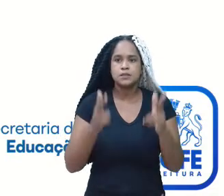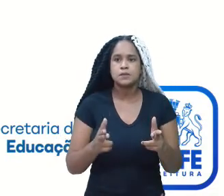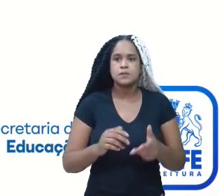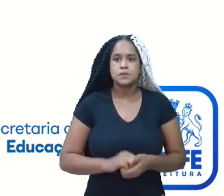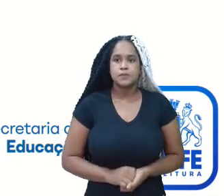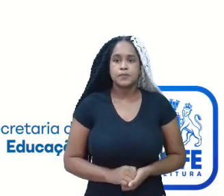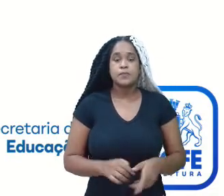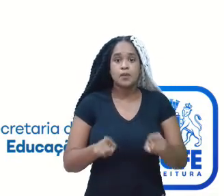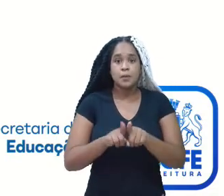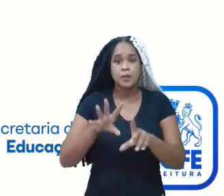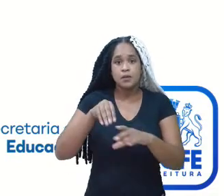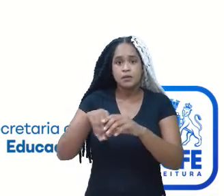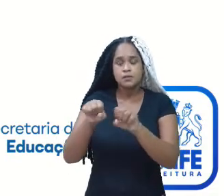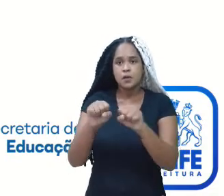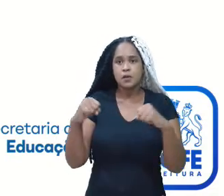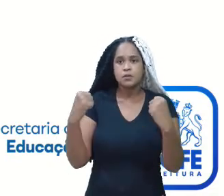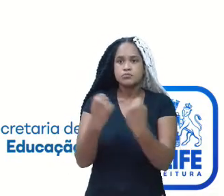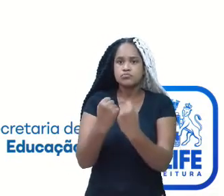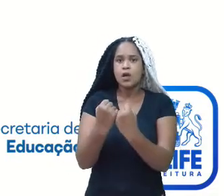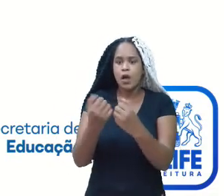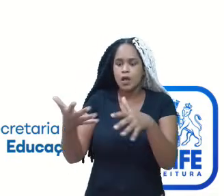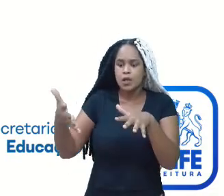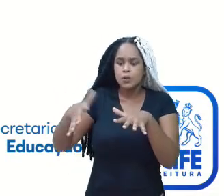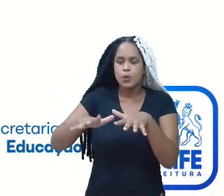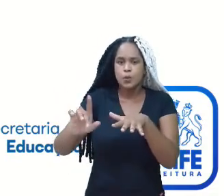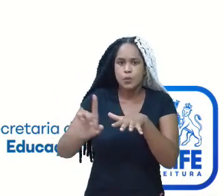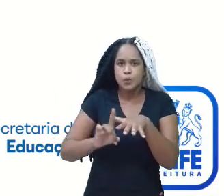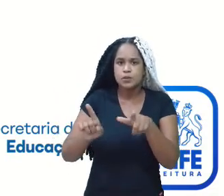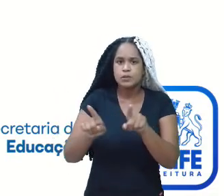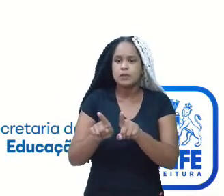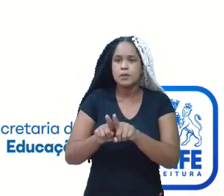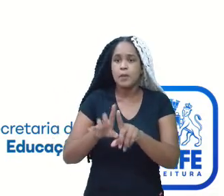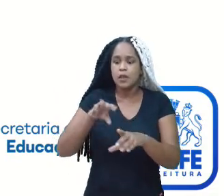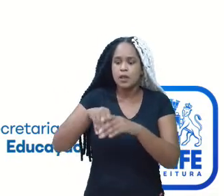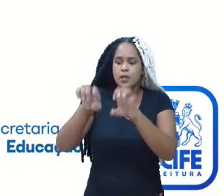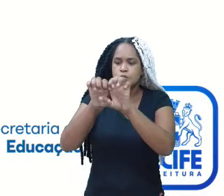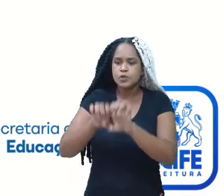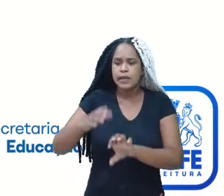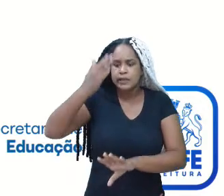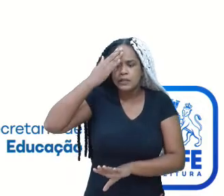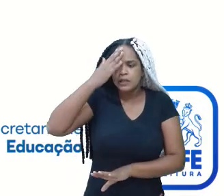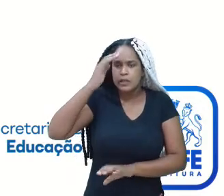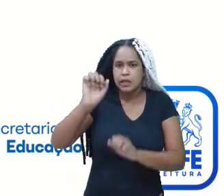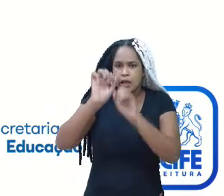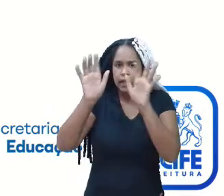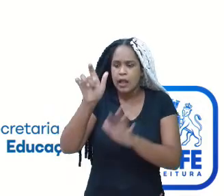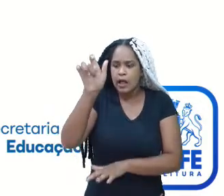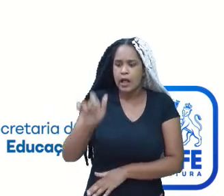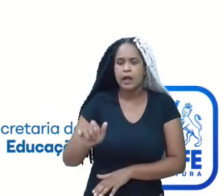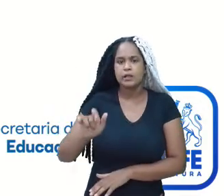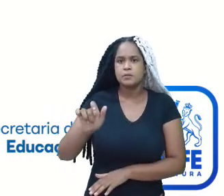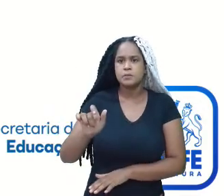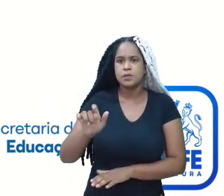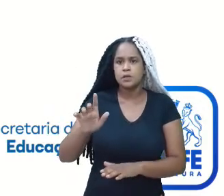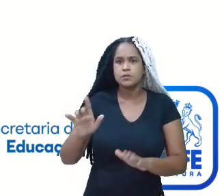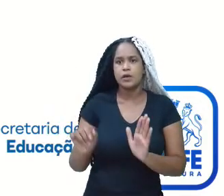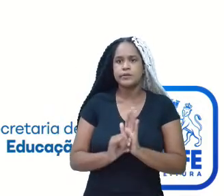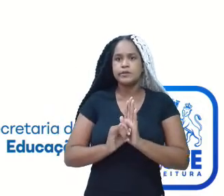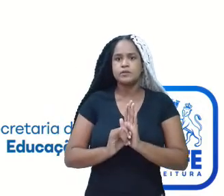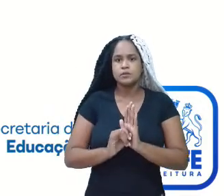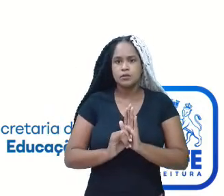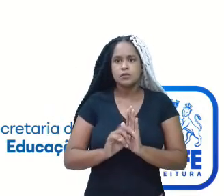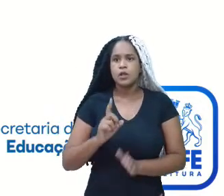dessa sociedade inclusiva e que estruture e entenda nossa perspectiva e nossa necessidade como um ser